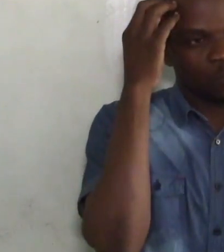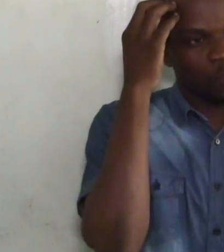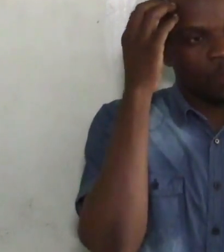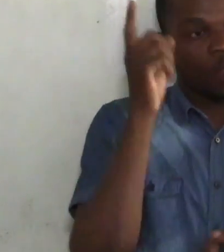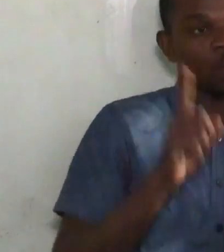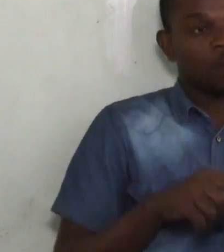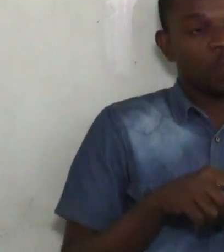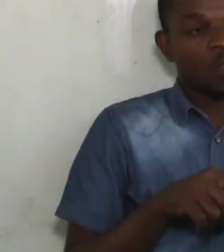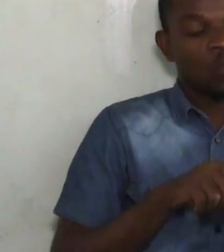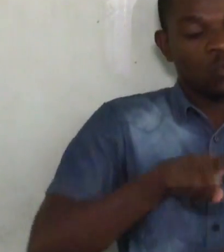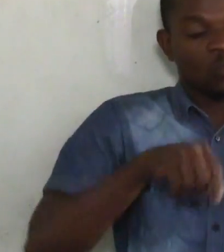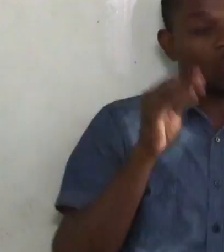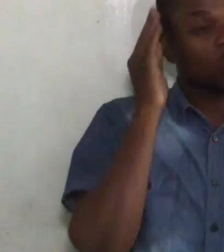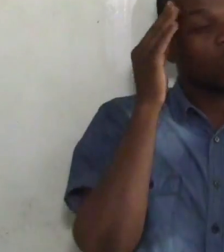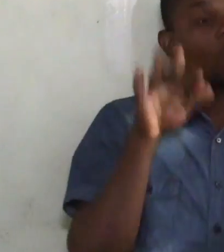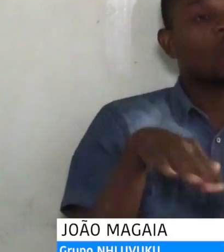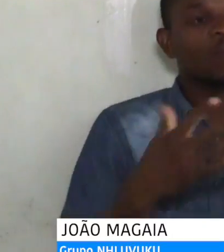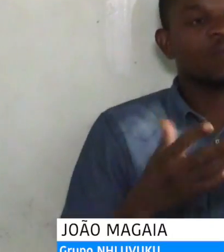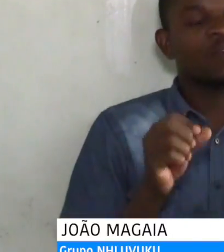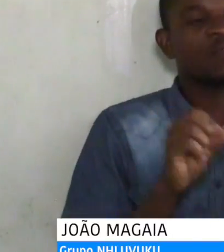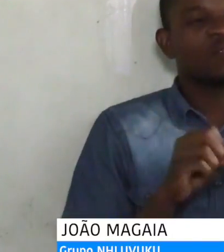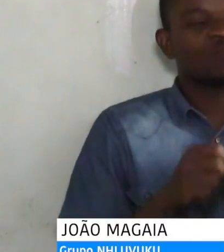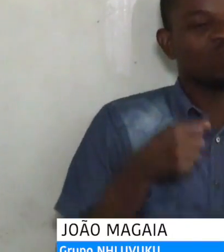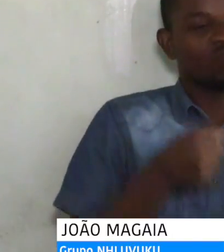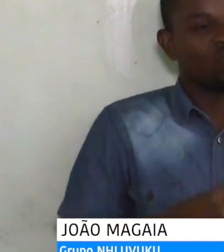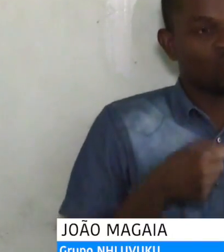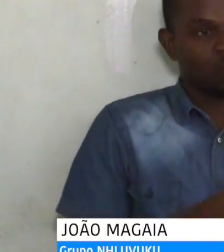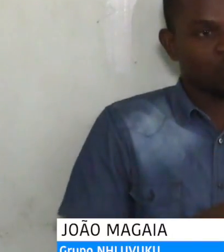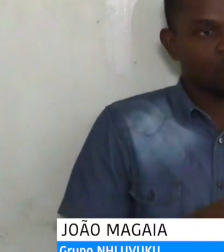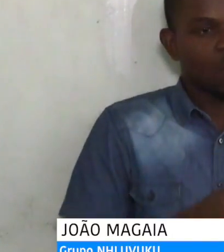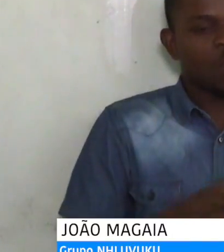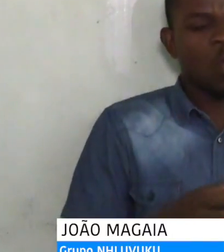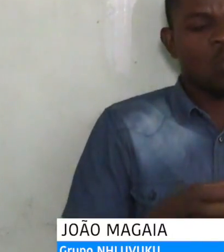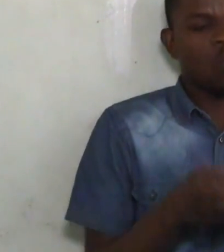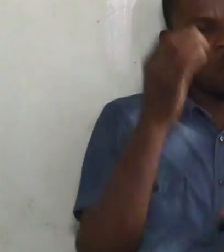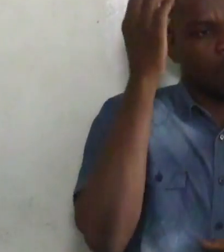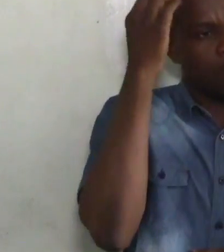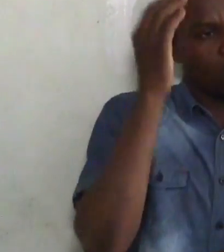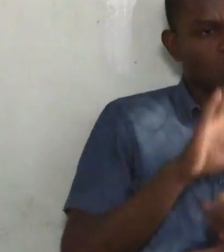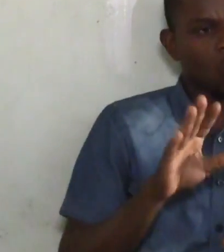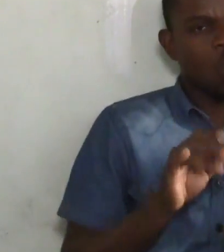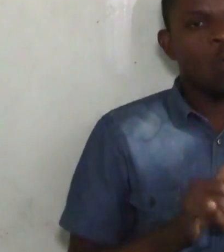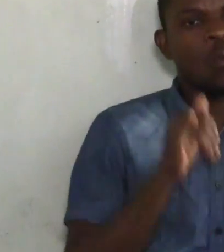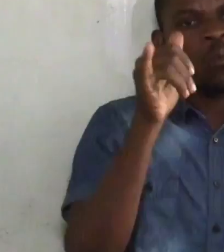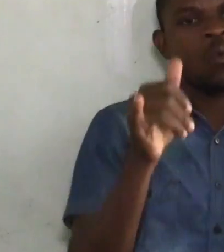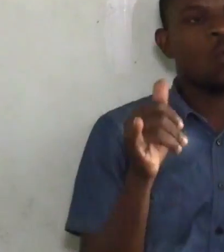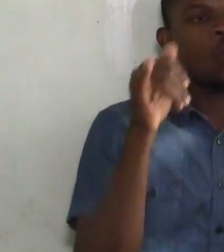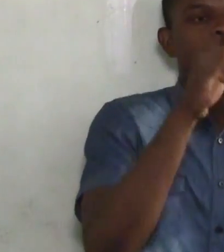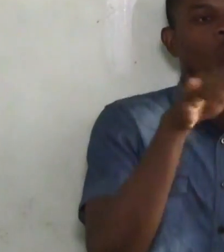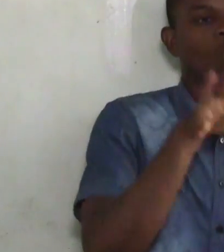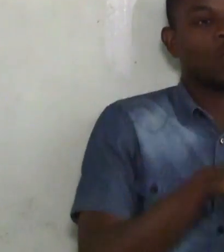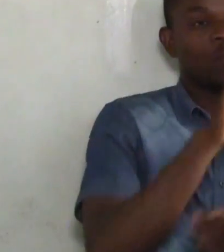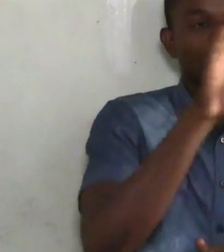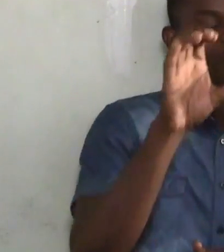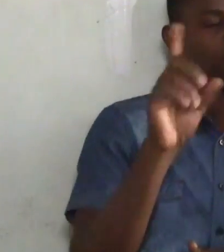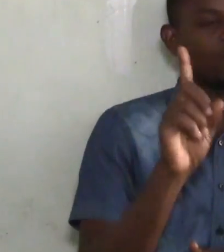O nosso sonho é fazermos tudo, quer dizer, não ser o grupo daqui de Maputo, sair para as províncias, mas sim cada